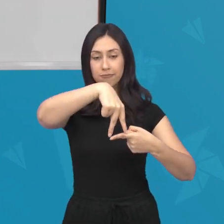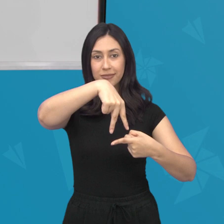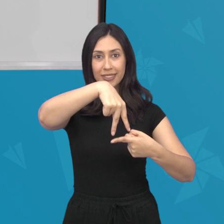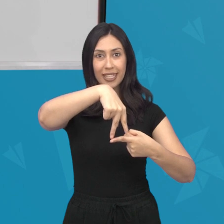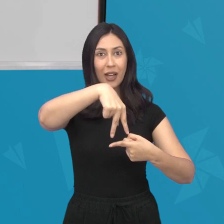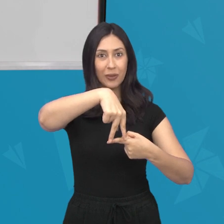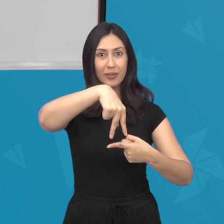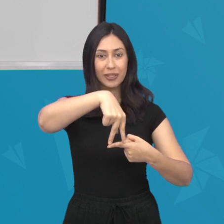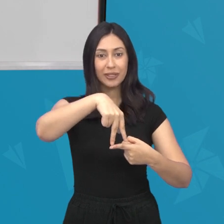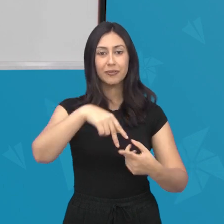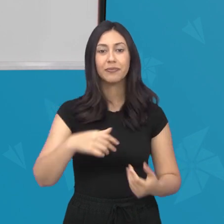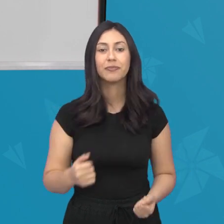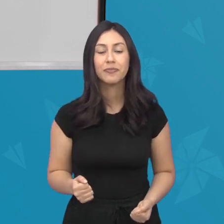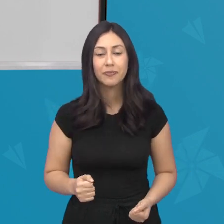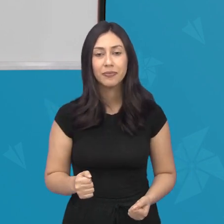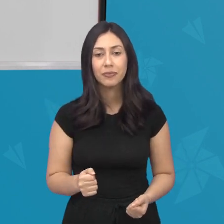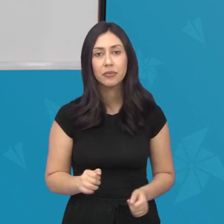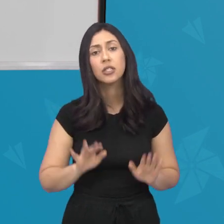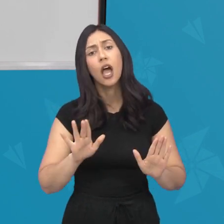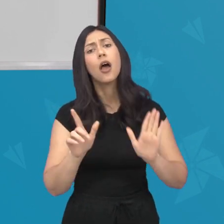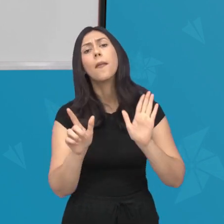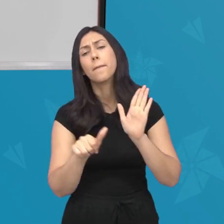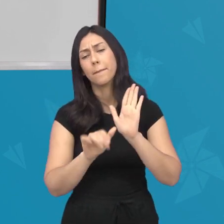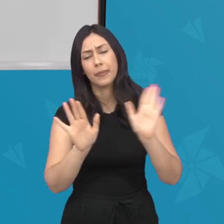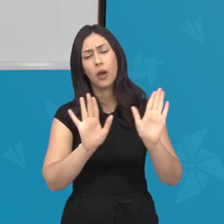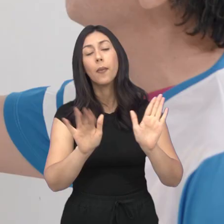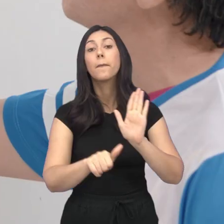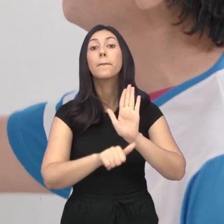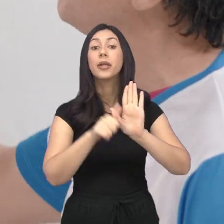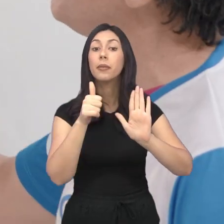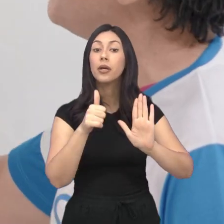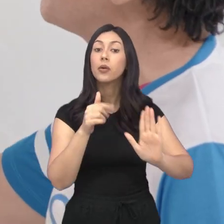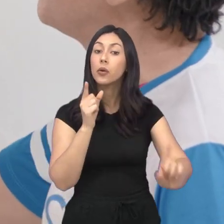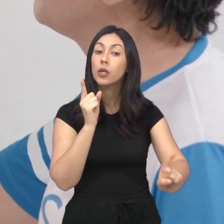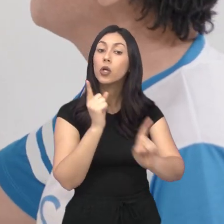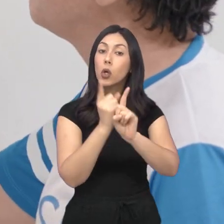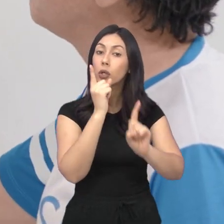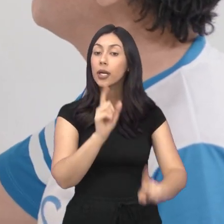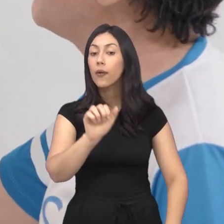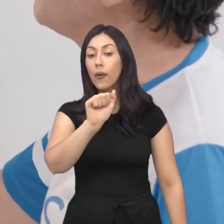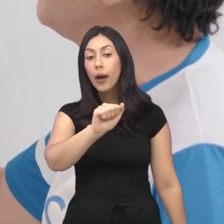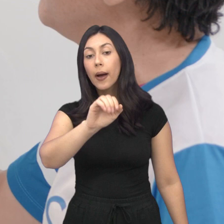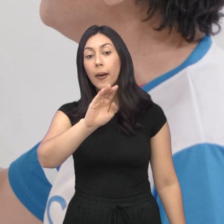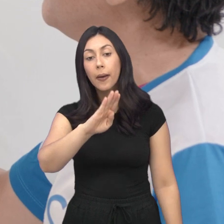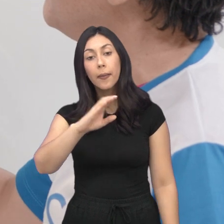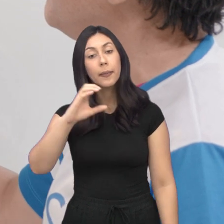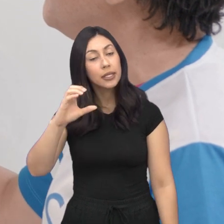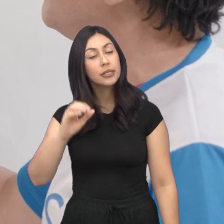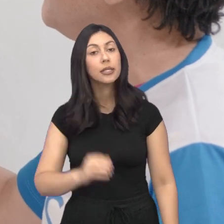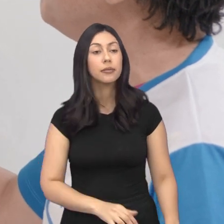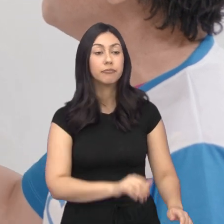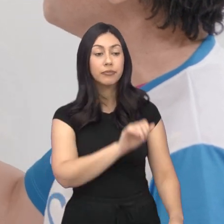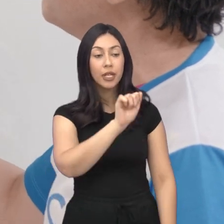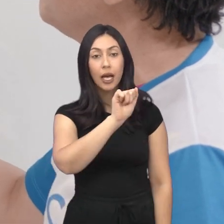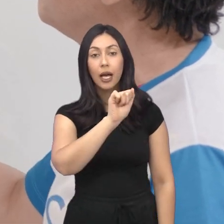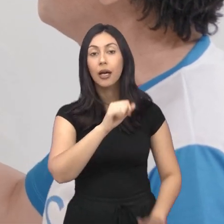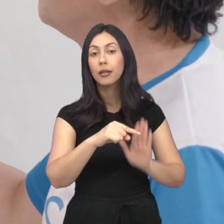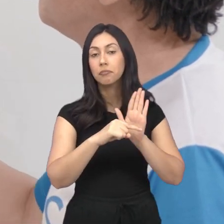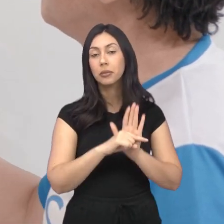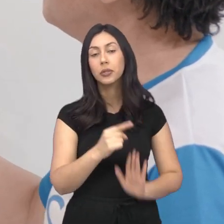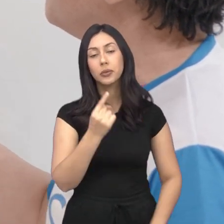determinante. Primeira coisa, na verdade, é você identificar os coeficientes, né? Então o a aqui é menos